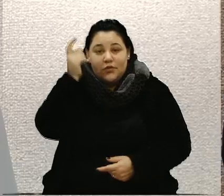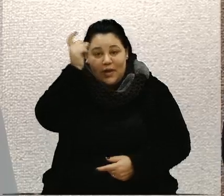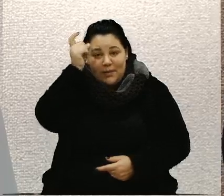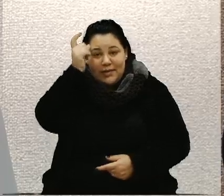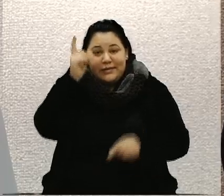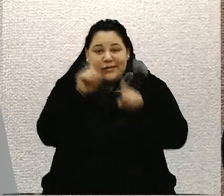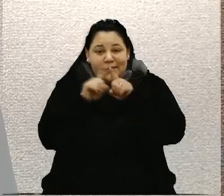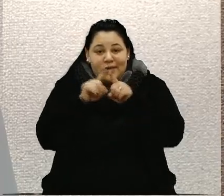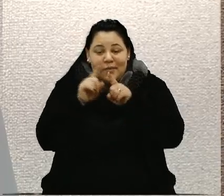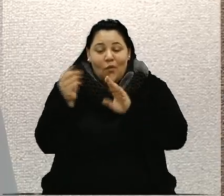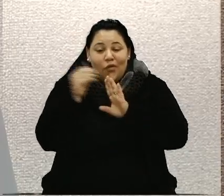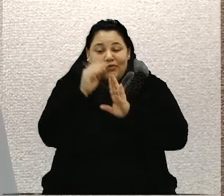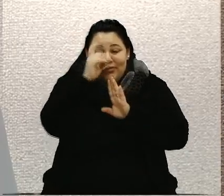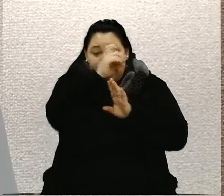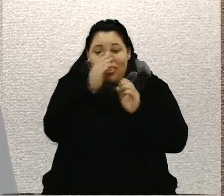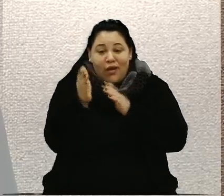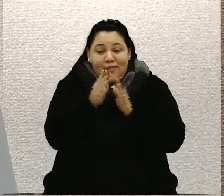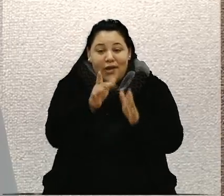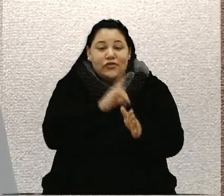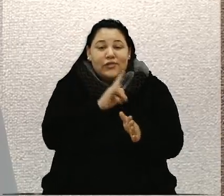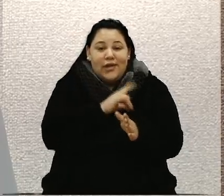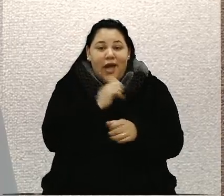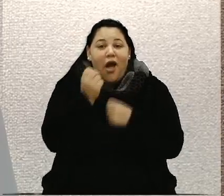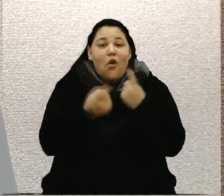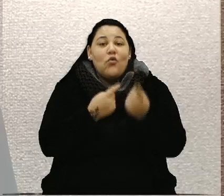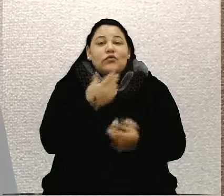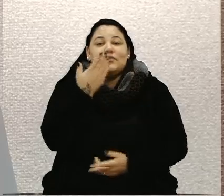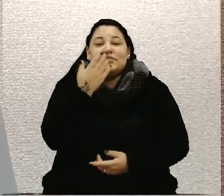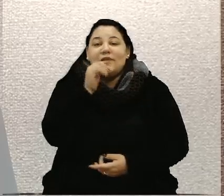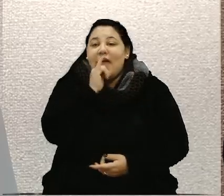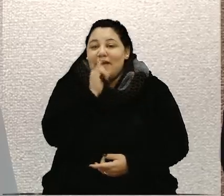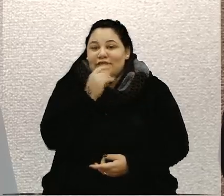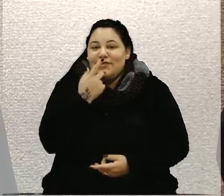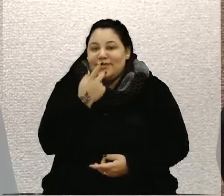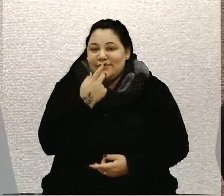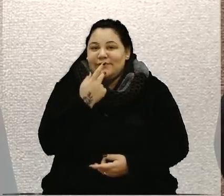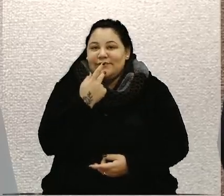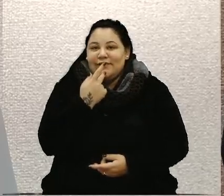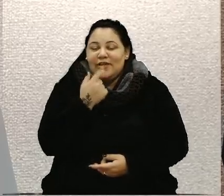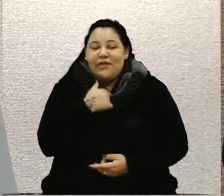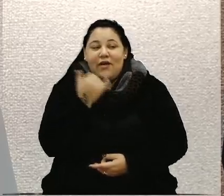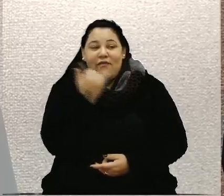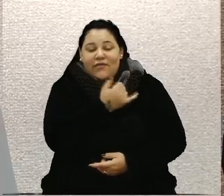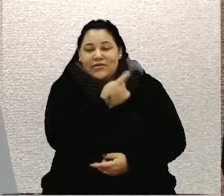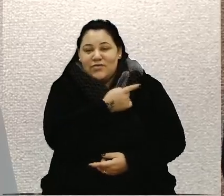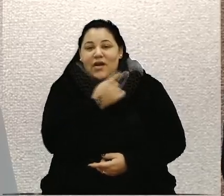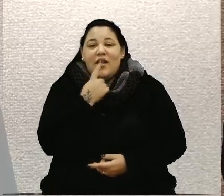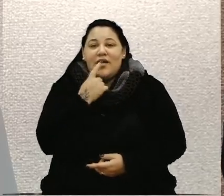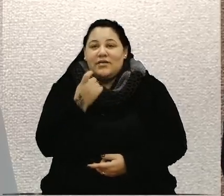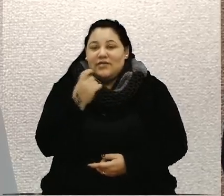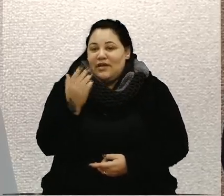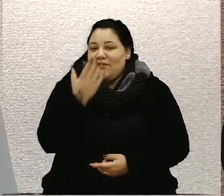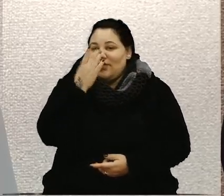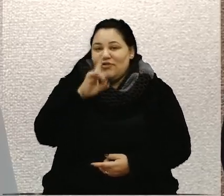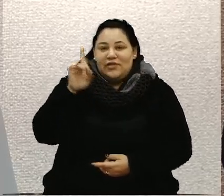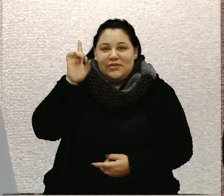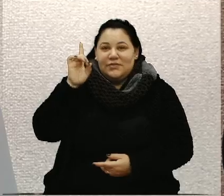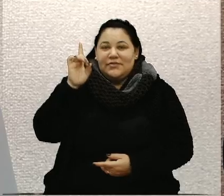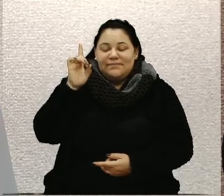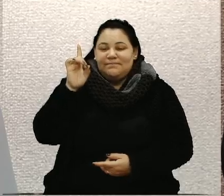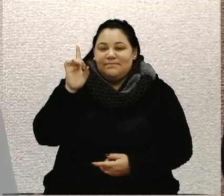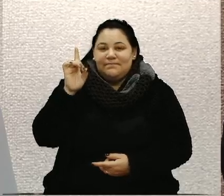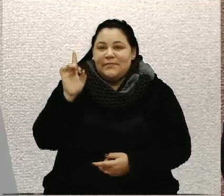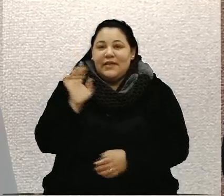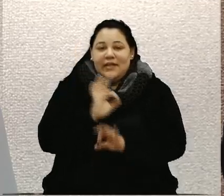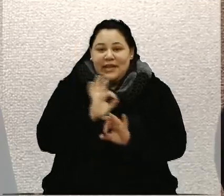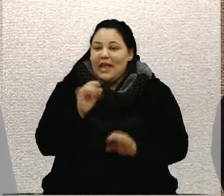e nós temos essas provações para dizer, eu estava dizendo para a vereadora Rose aqui, e na frente de Deus ninguém vai. Então é com Ele que